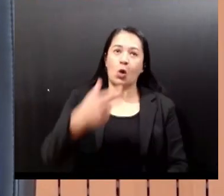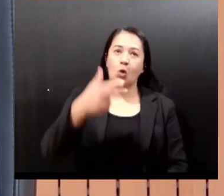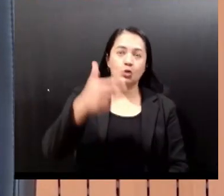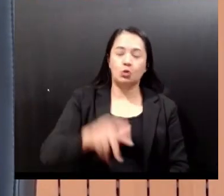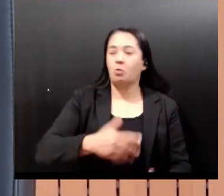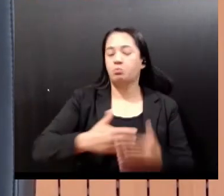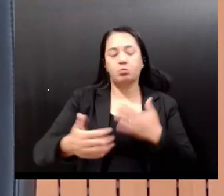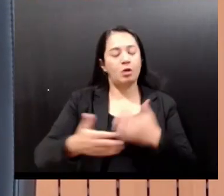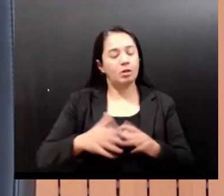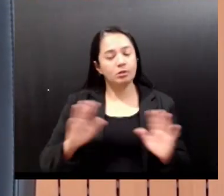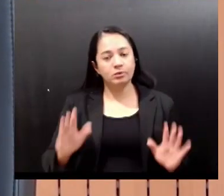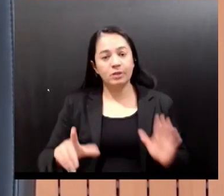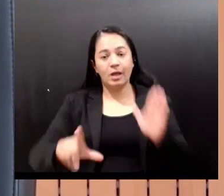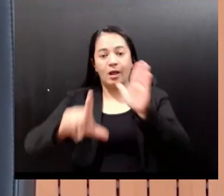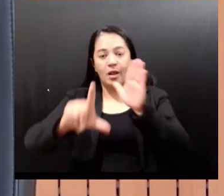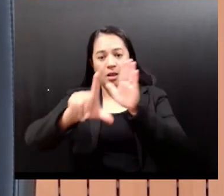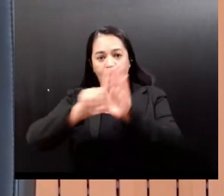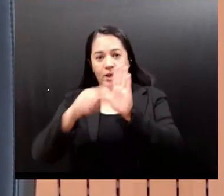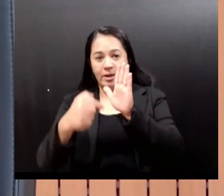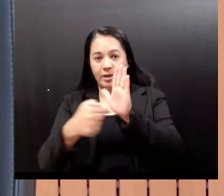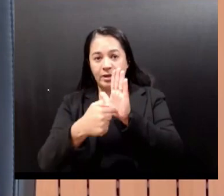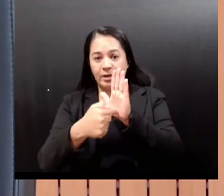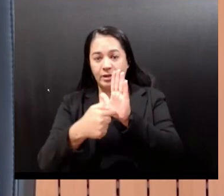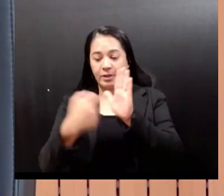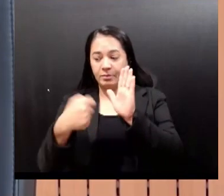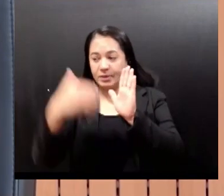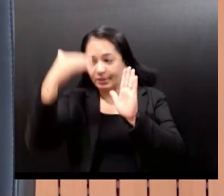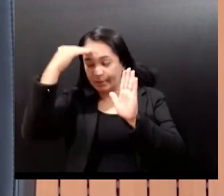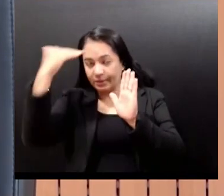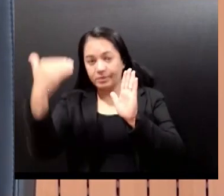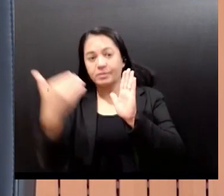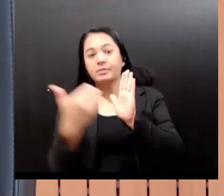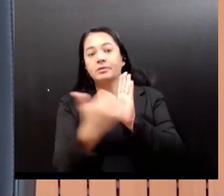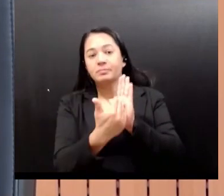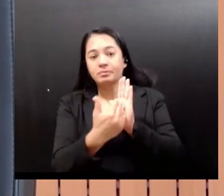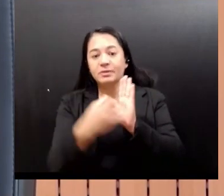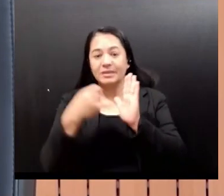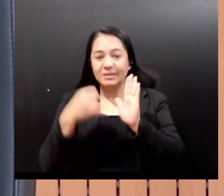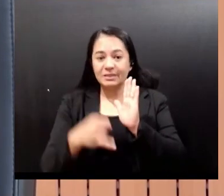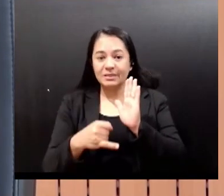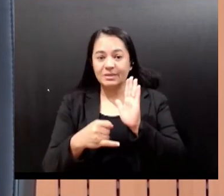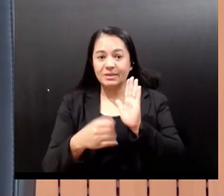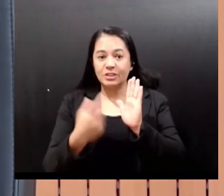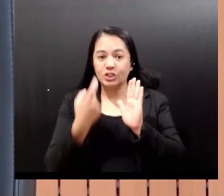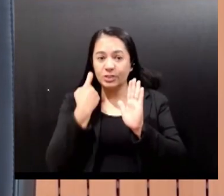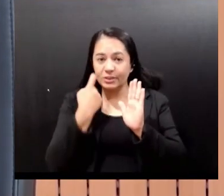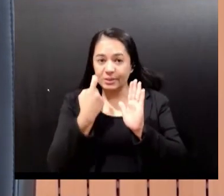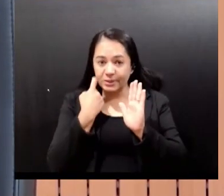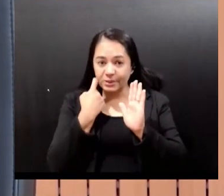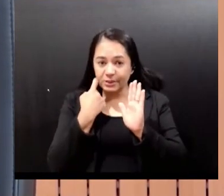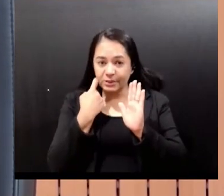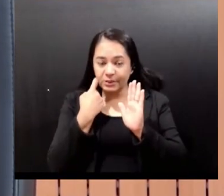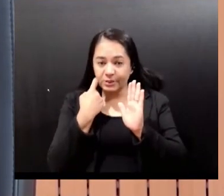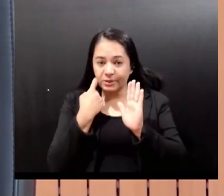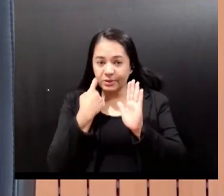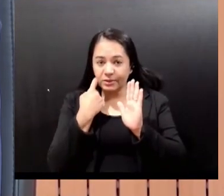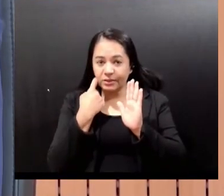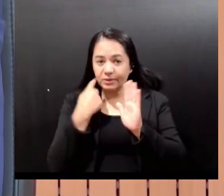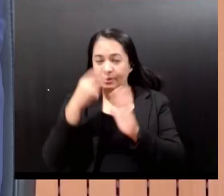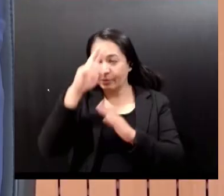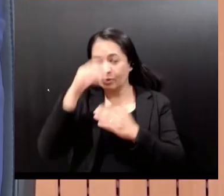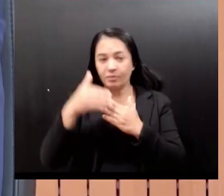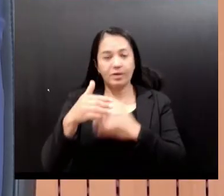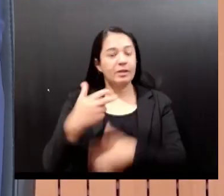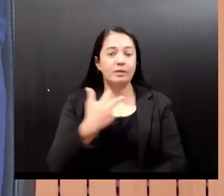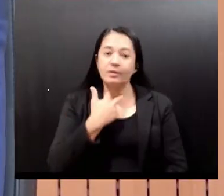lei, ela tem que ser respeitada. Se é de sexta-feira, pós o meio-dia, não tem que fazer o corte,